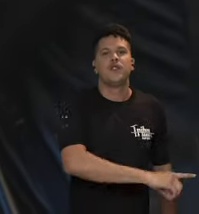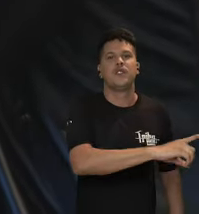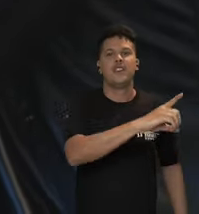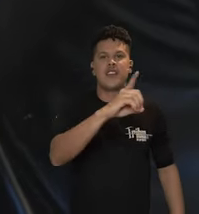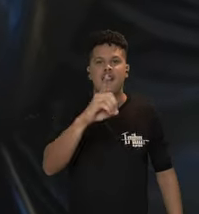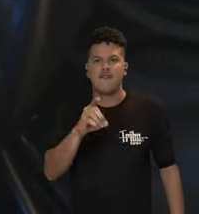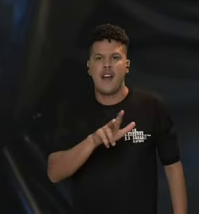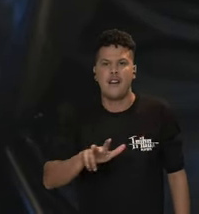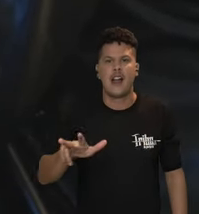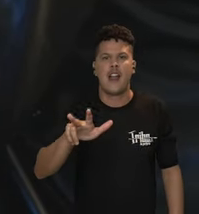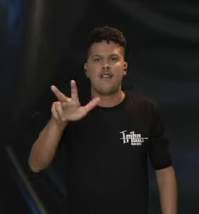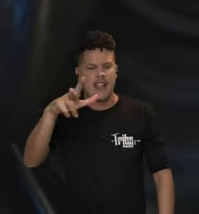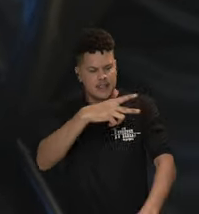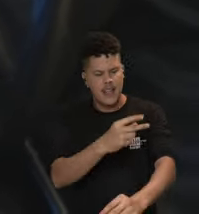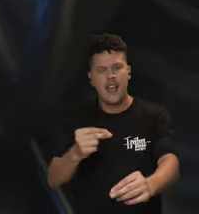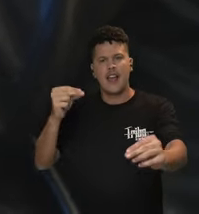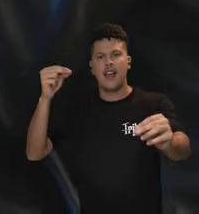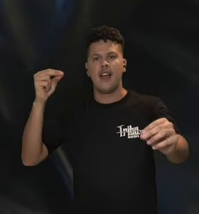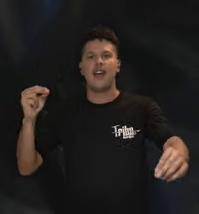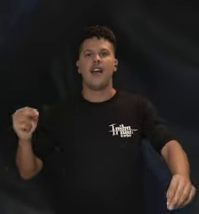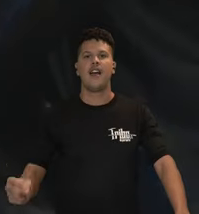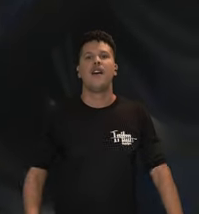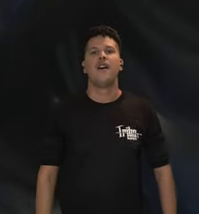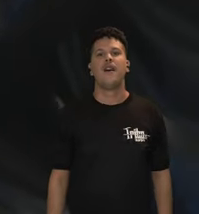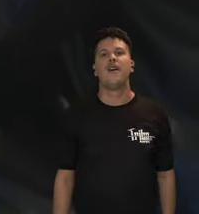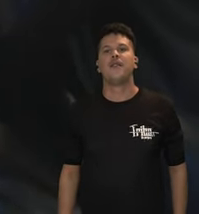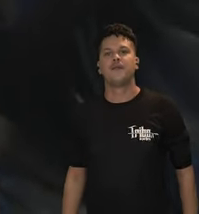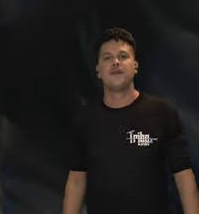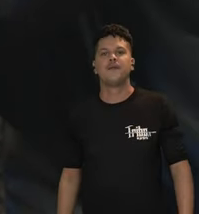comemorar. O dia em que a favela